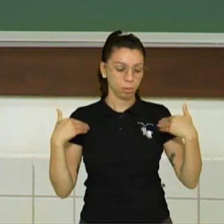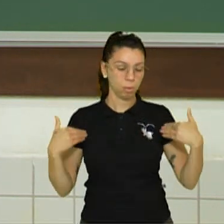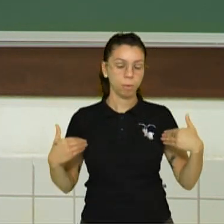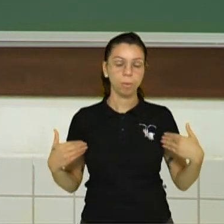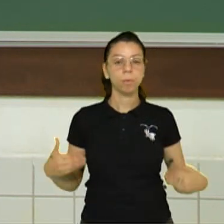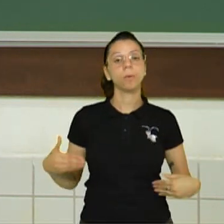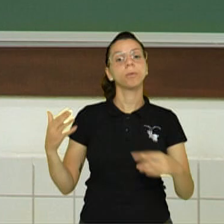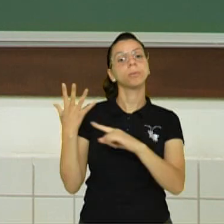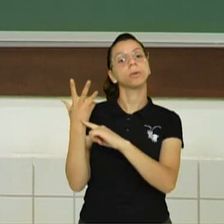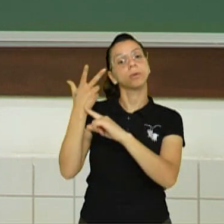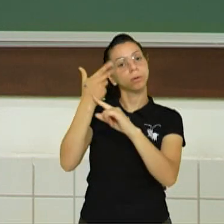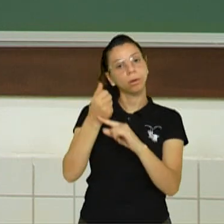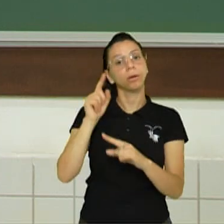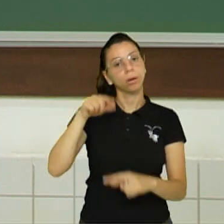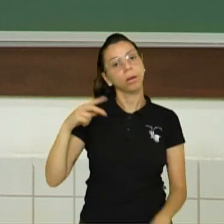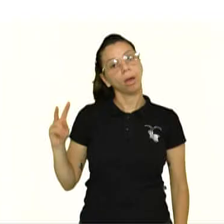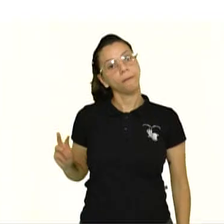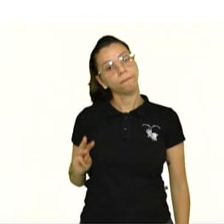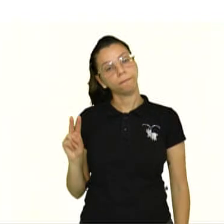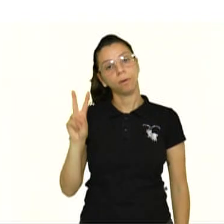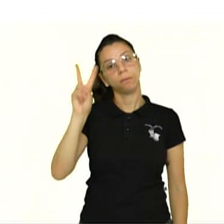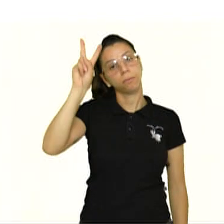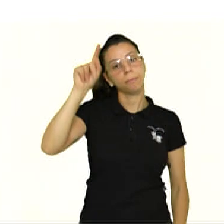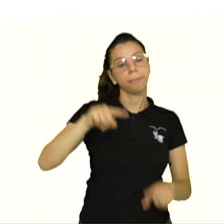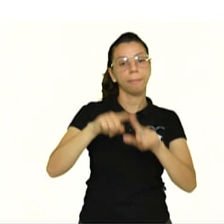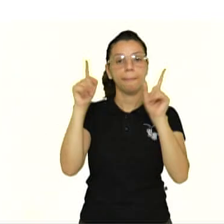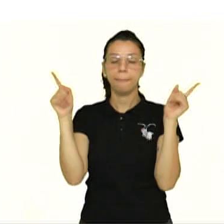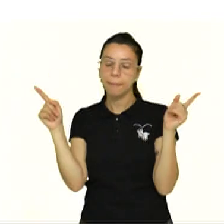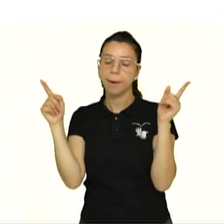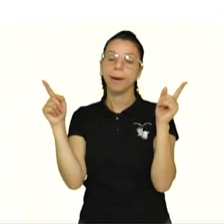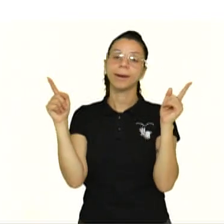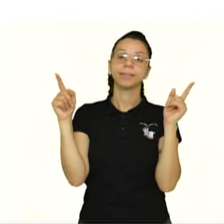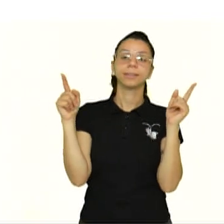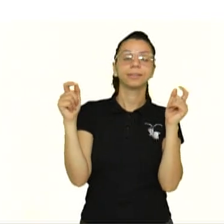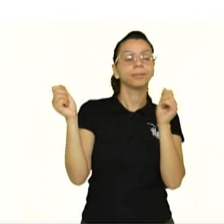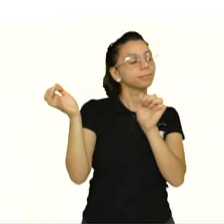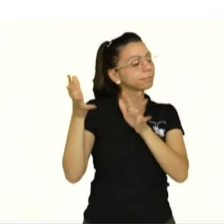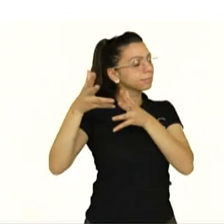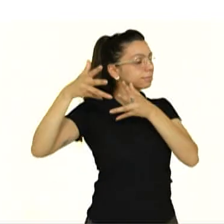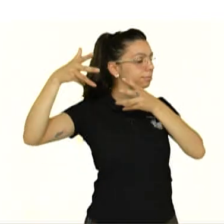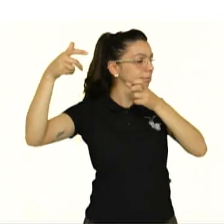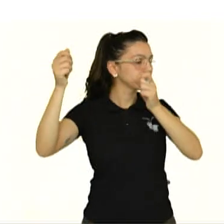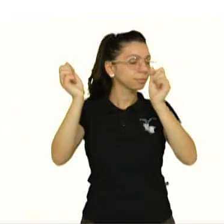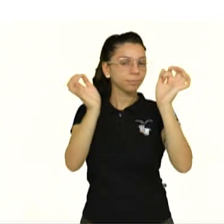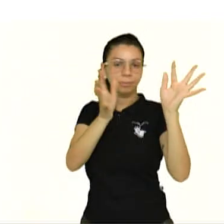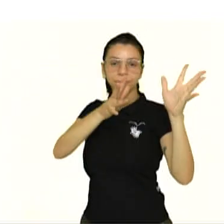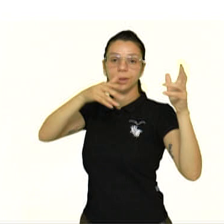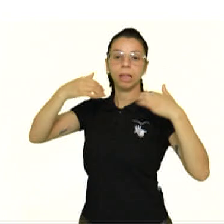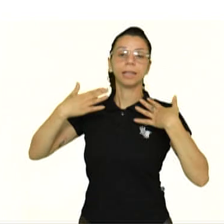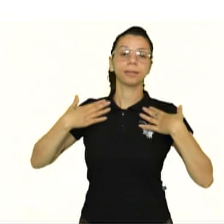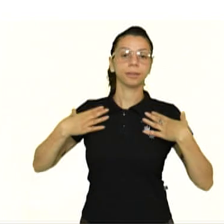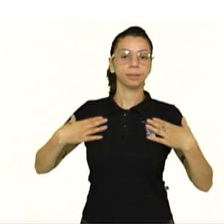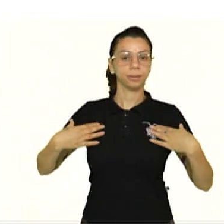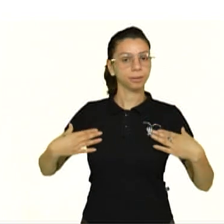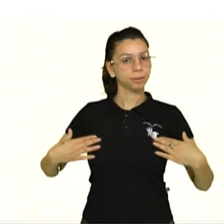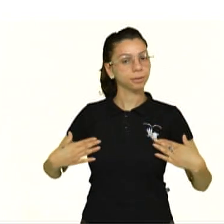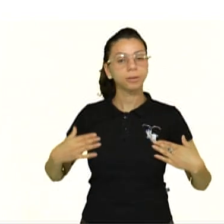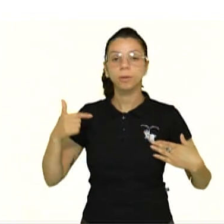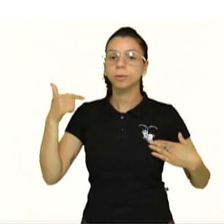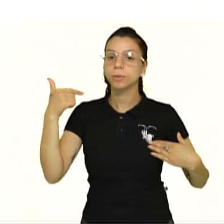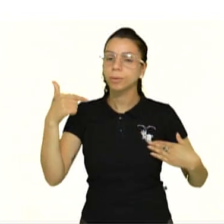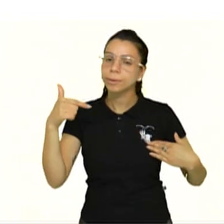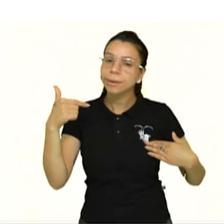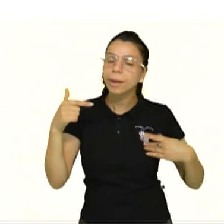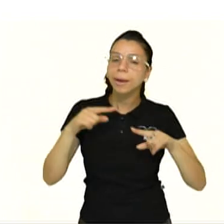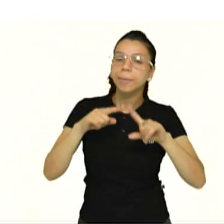arte, ele é valorizado. Só que essa sensualidade que tem no corpo humano, ela é colocada de